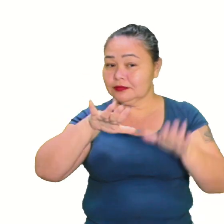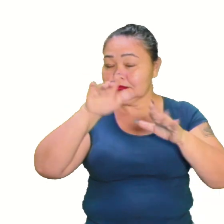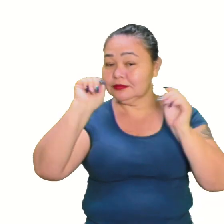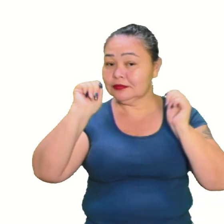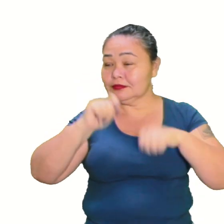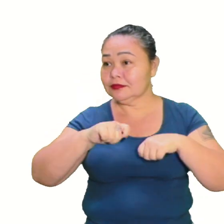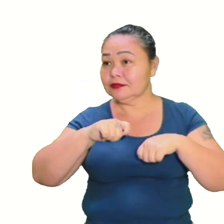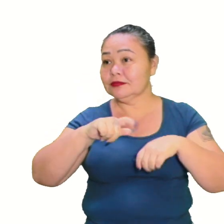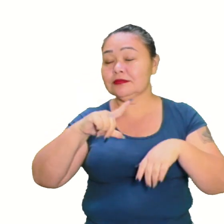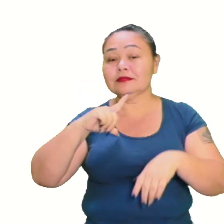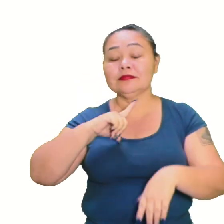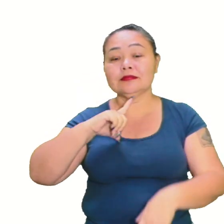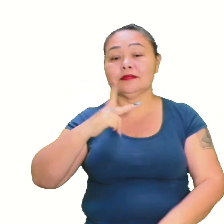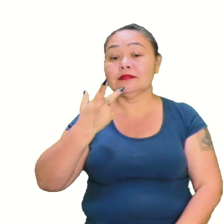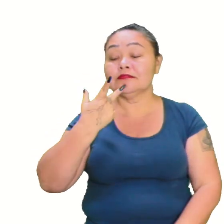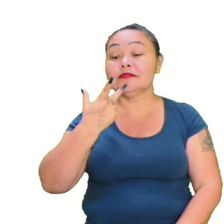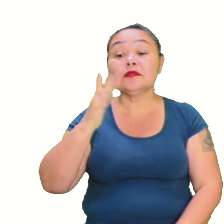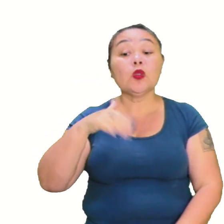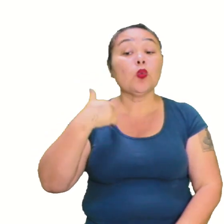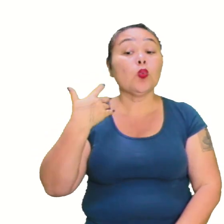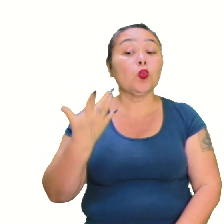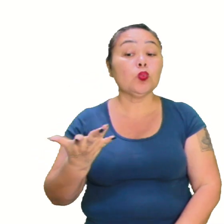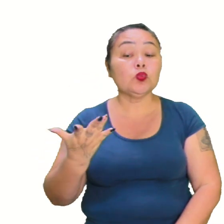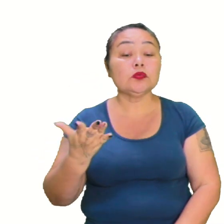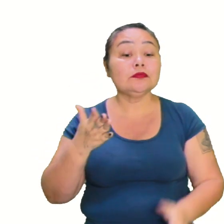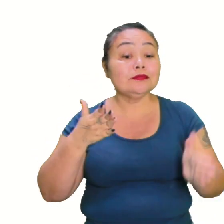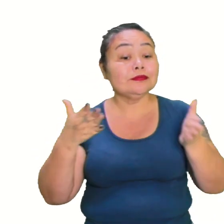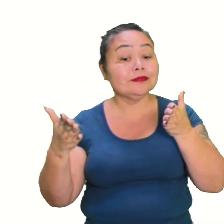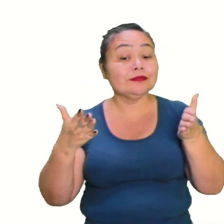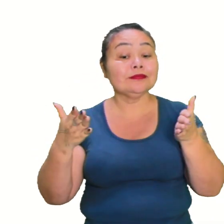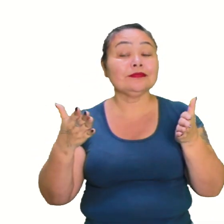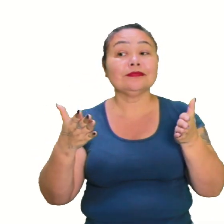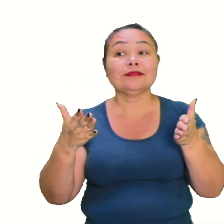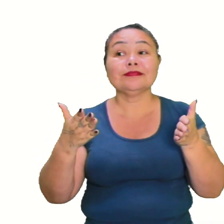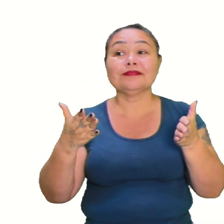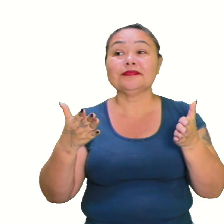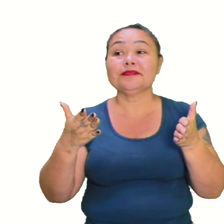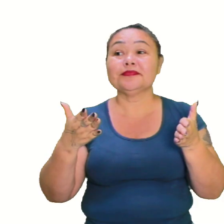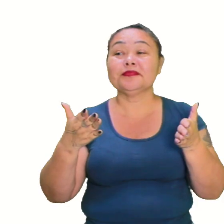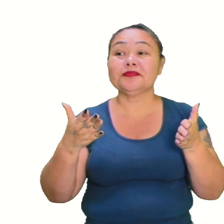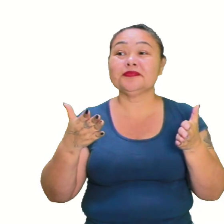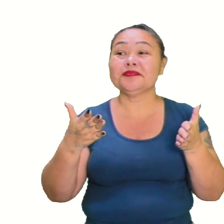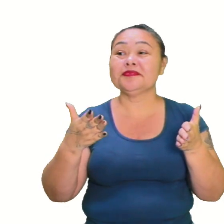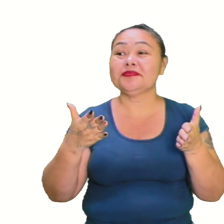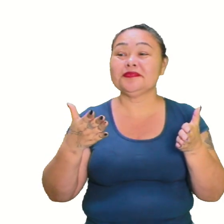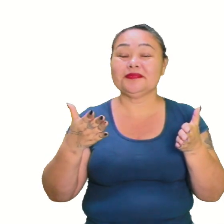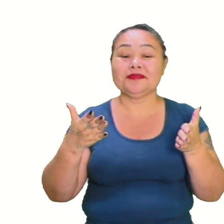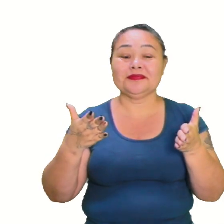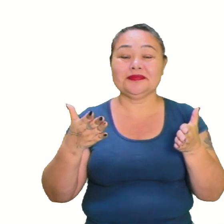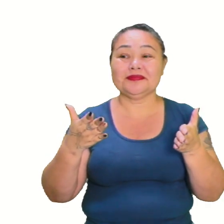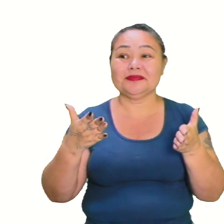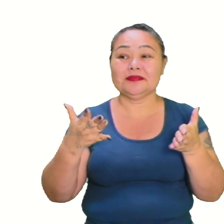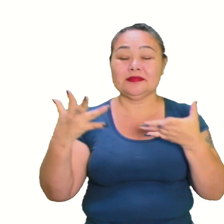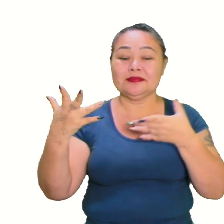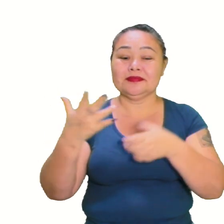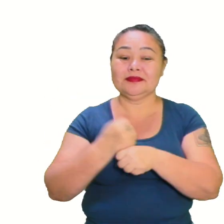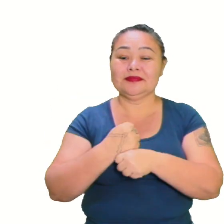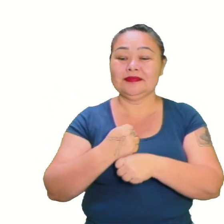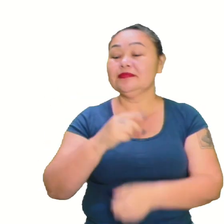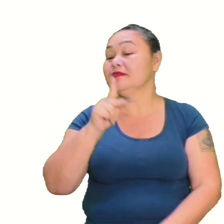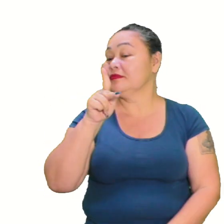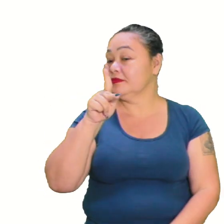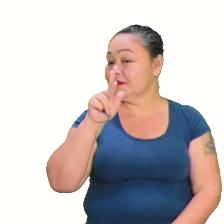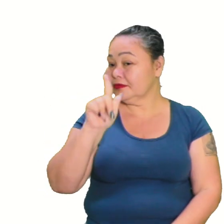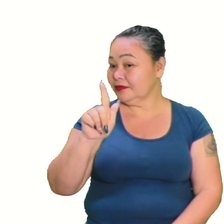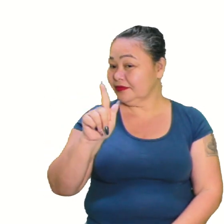alguns. Mas, como nós estamos falando quais, nesse intervalo nós temos... Faz aquele desenhozinho bonitinho lá da soma dos termos de uma